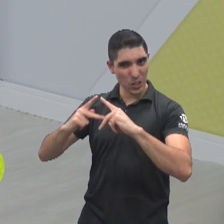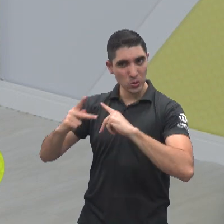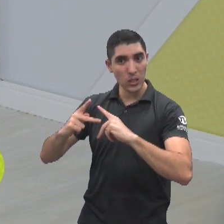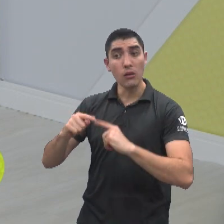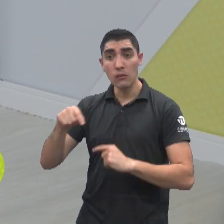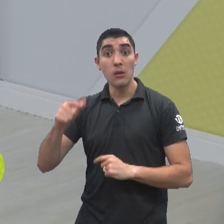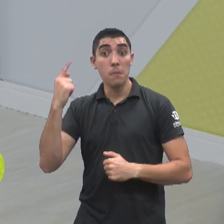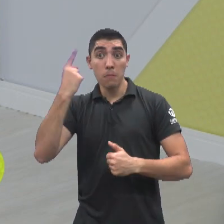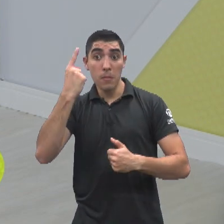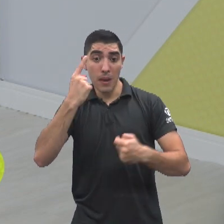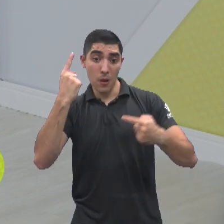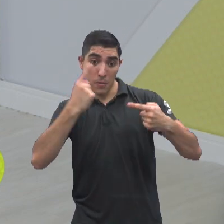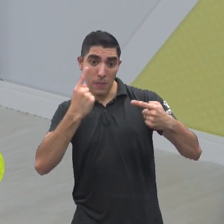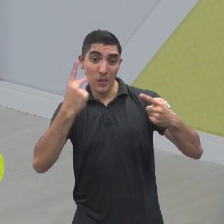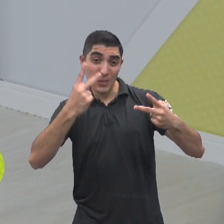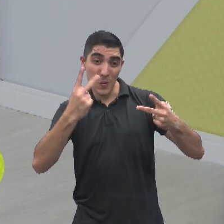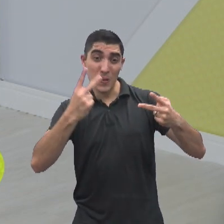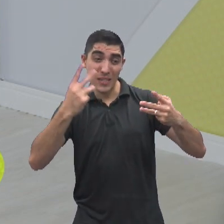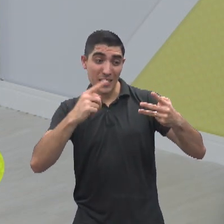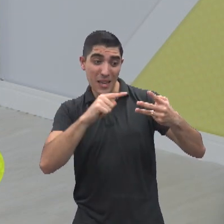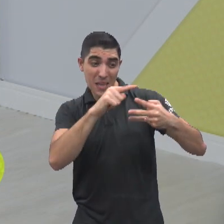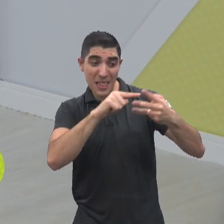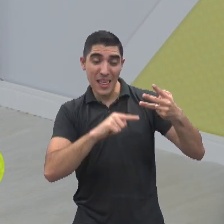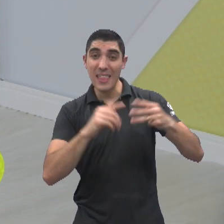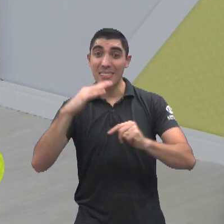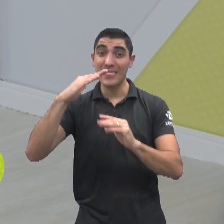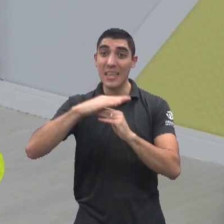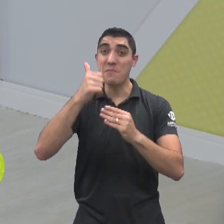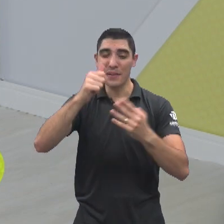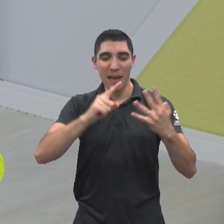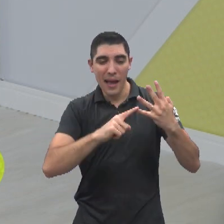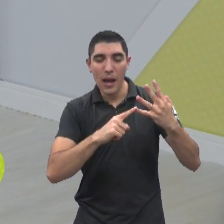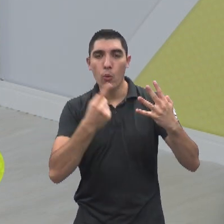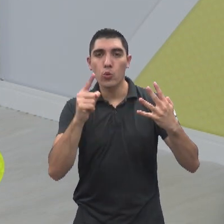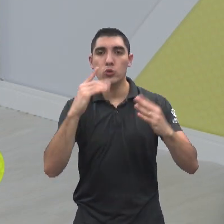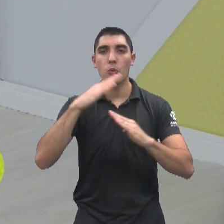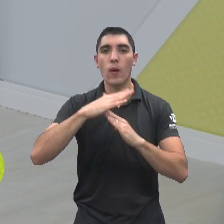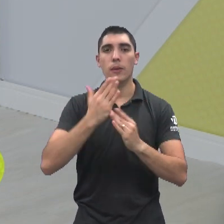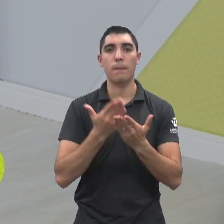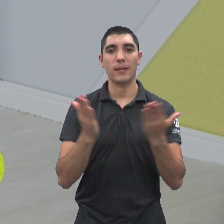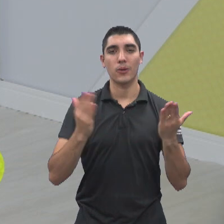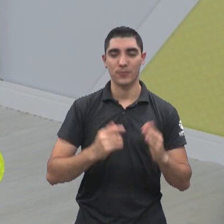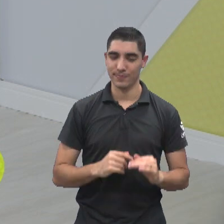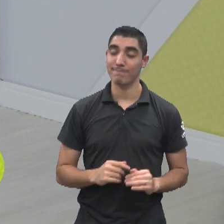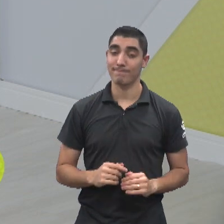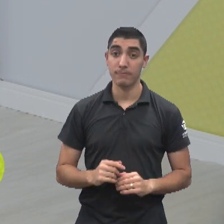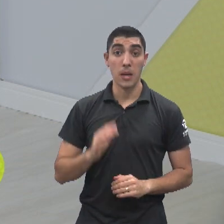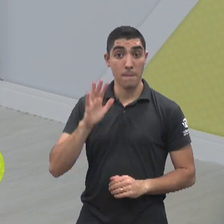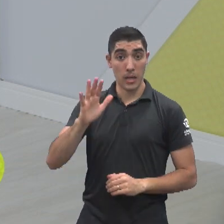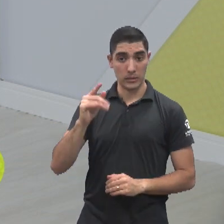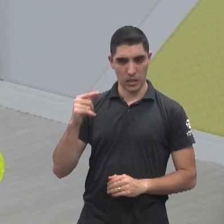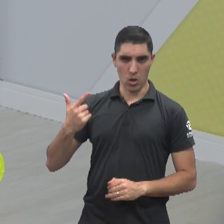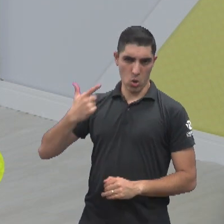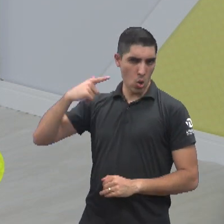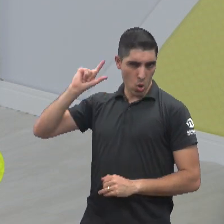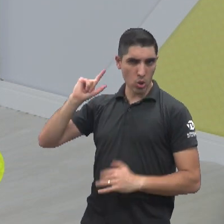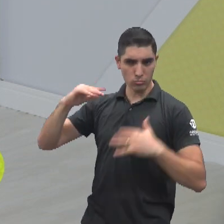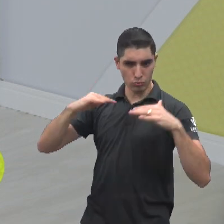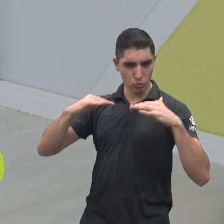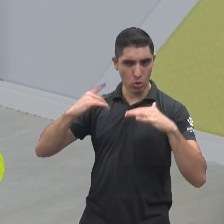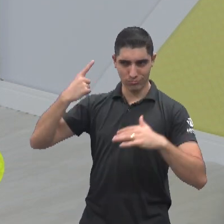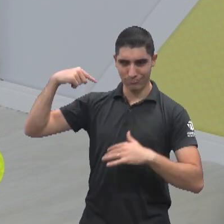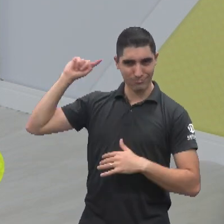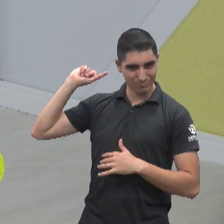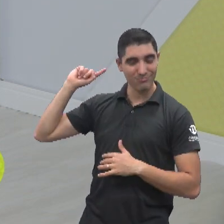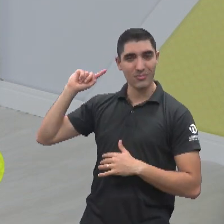E aí no finalzinho, a equipe do Pinheiros acabou vencendo. Já nesse jogo de ontem, o Pinheiros sempre se manteve à frente, o São José sempre correndo. A vantagem